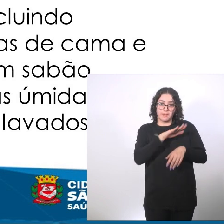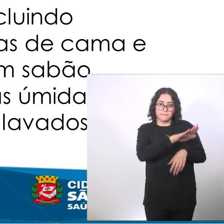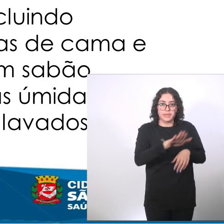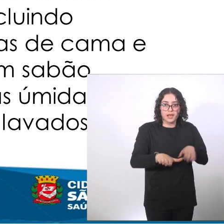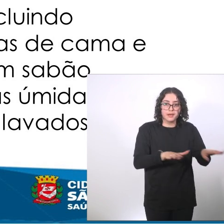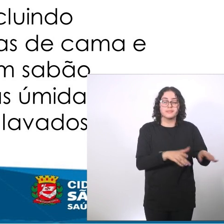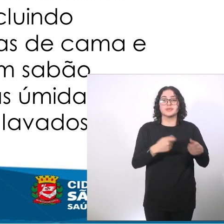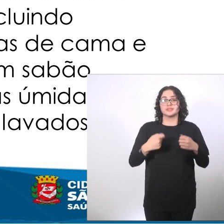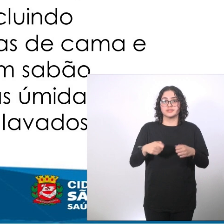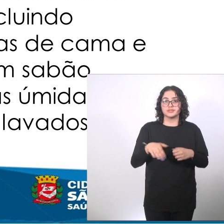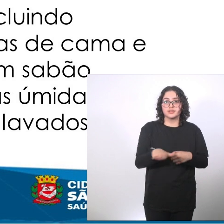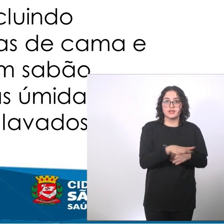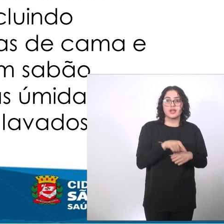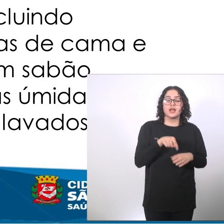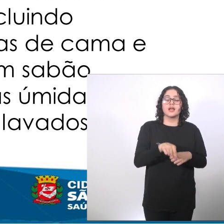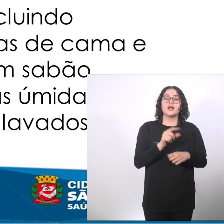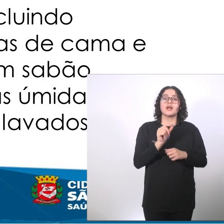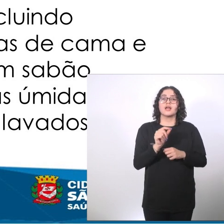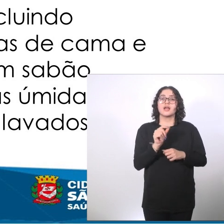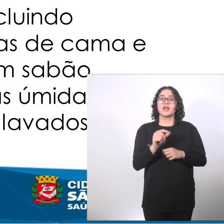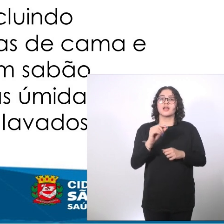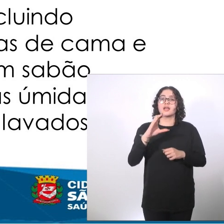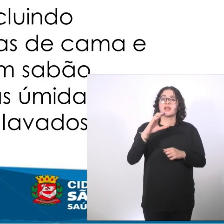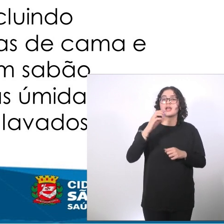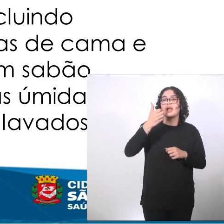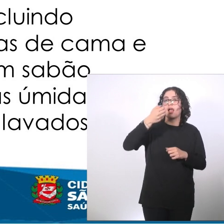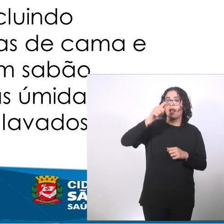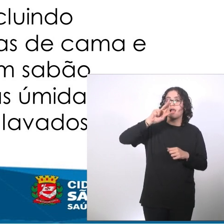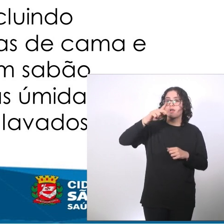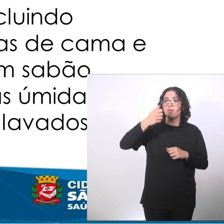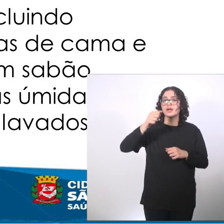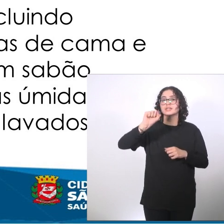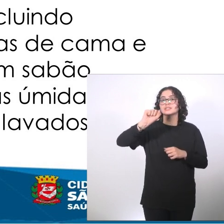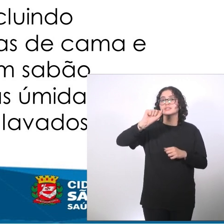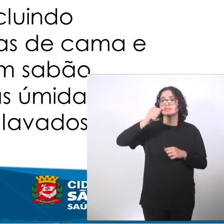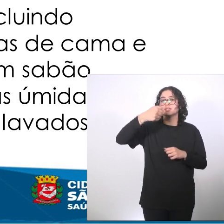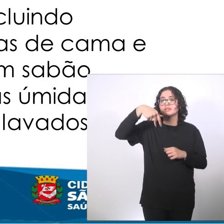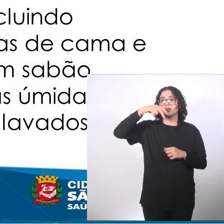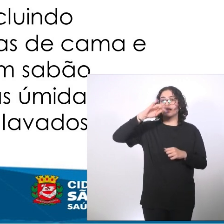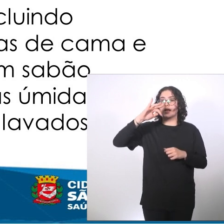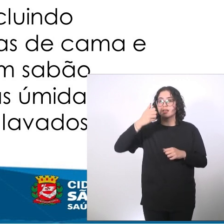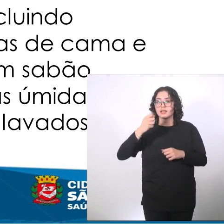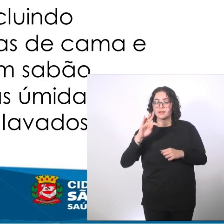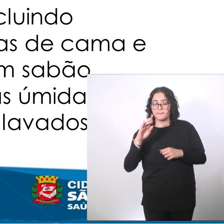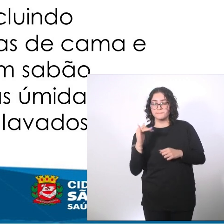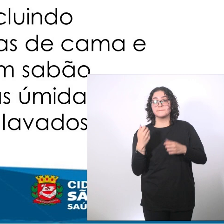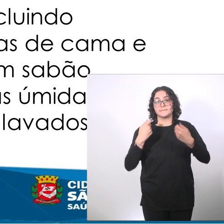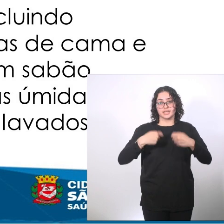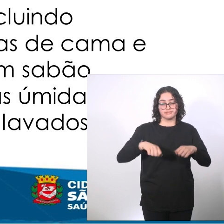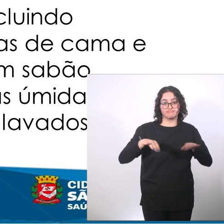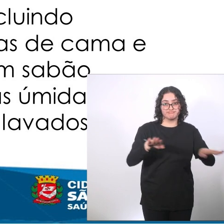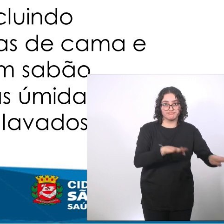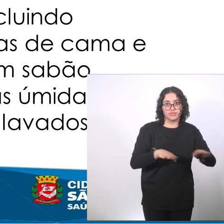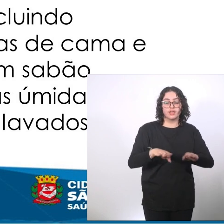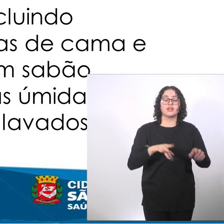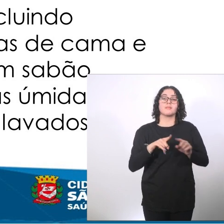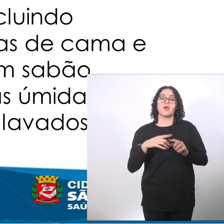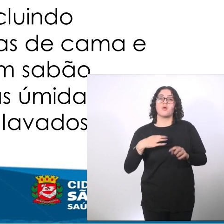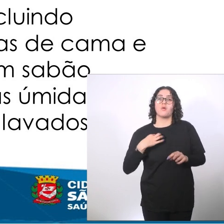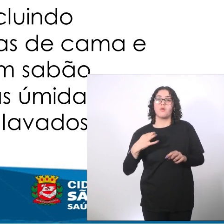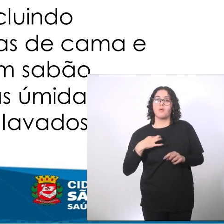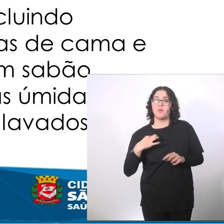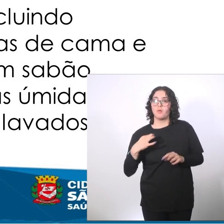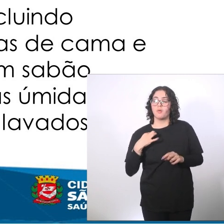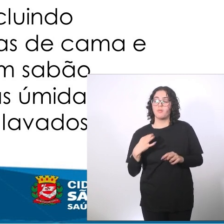solução contendo água sanitária, incluindo banheiros e toaletes. E lavar roupas pessoais, roupas